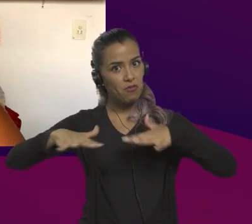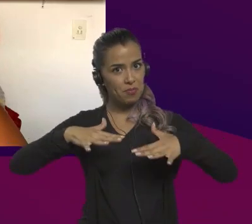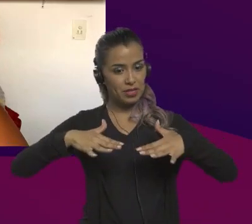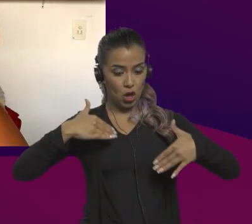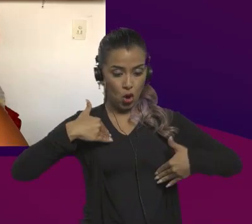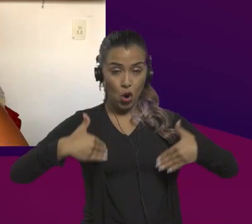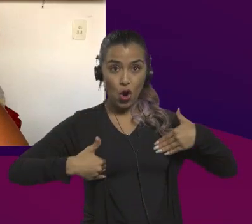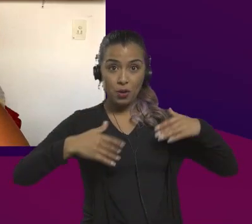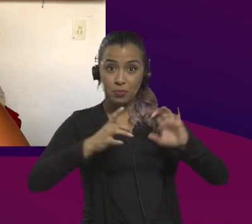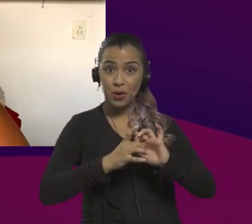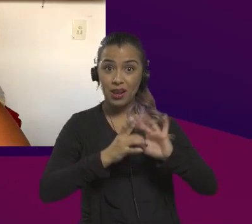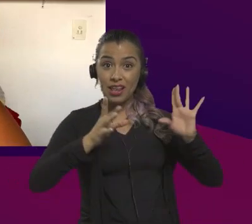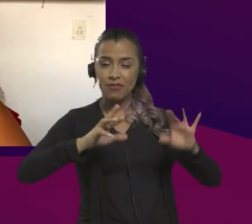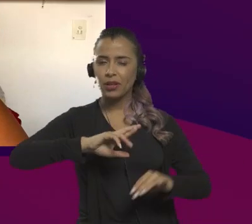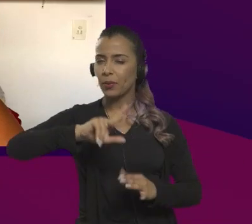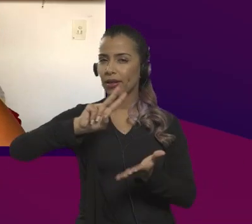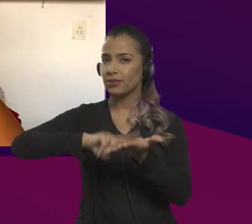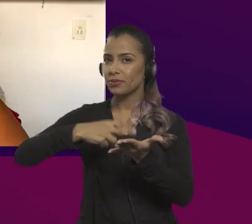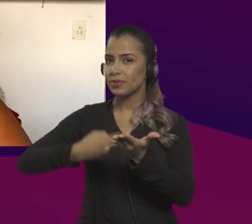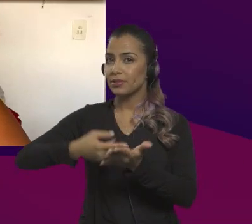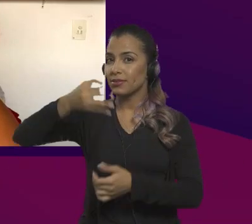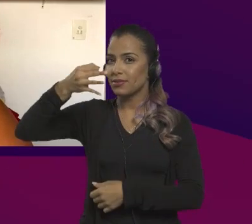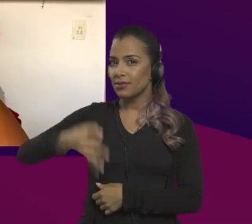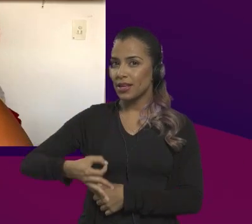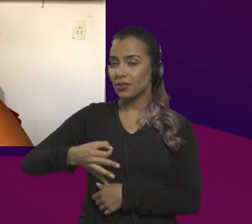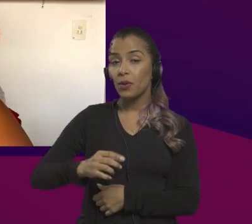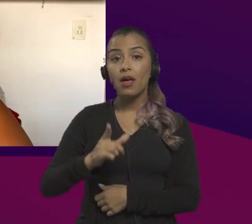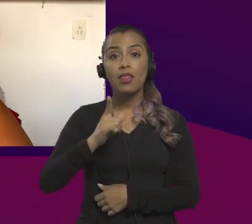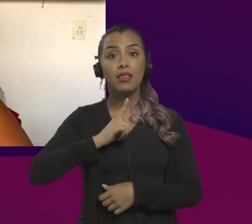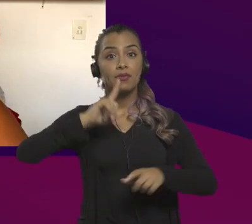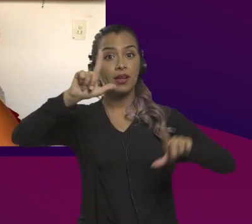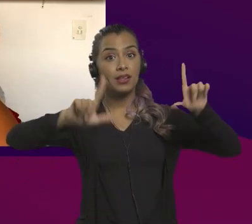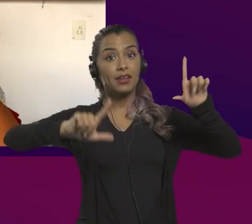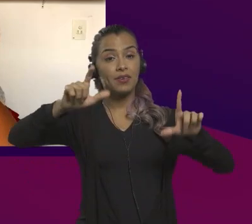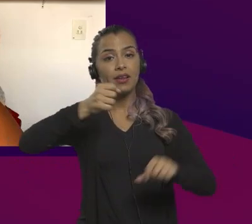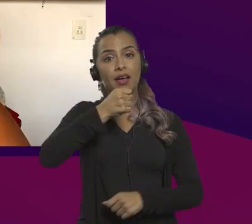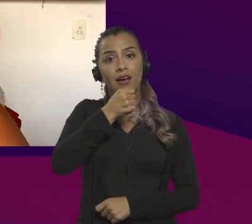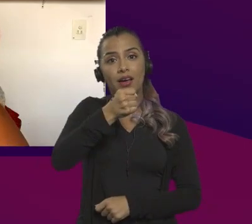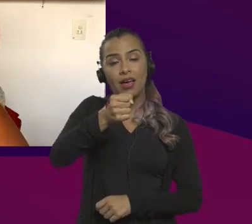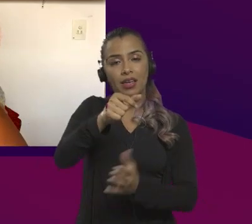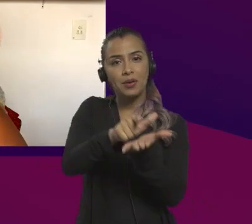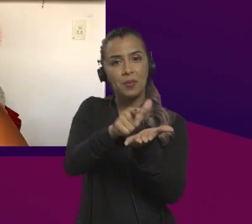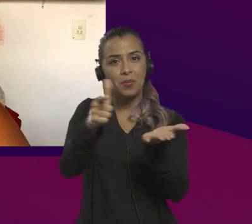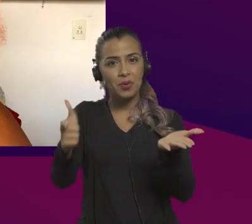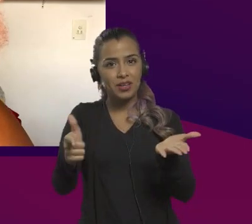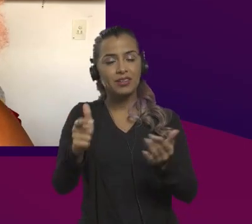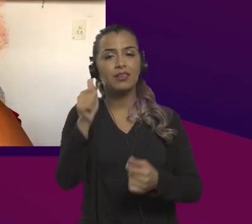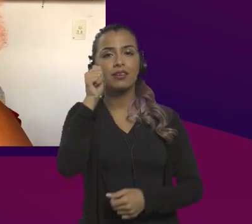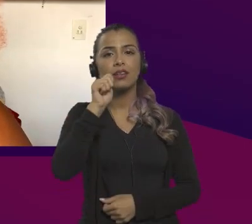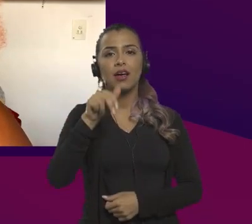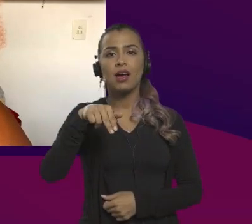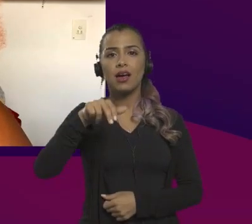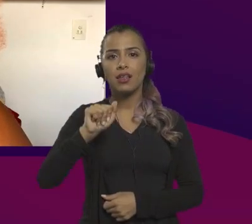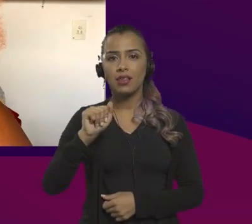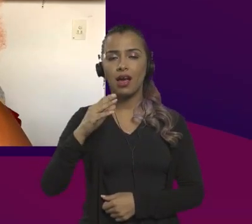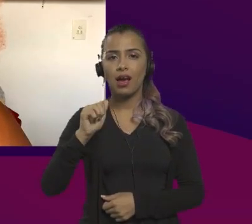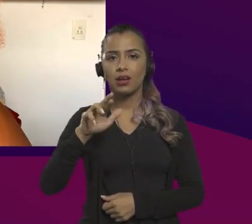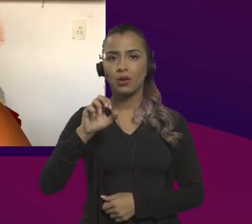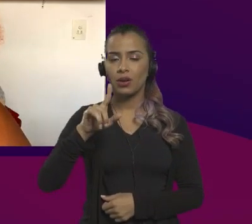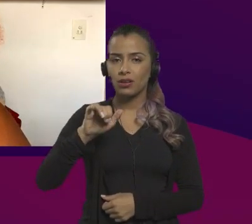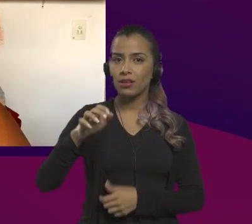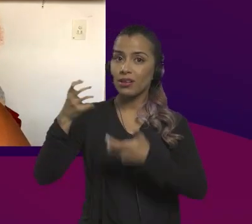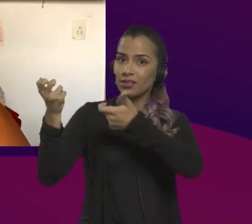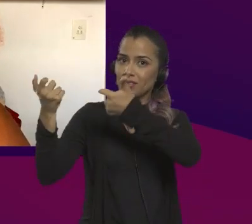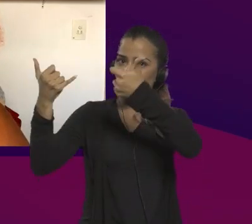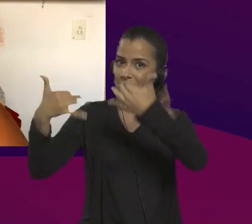corpo livre não é a tradução do Body Positive. Até no Fantástico esse ano, foi até muito legal a reportagem, porque a Ana Carolina Raimondi, ela falou, e é uma coisa que eu